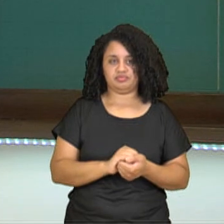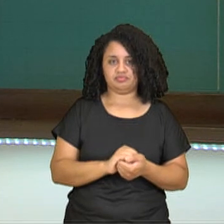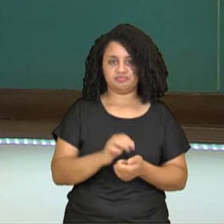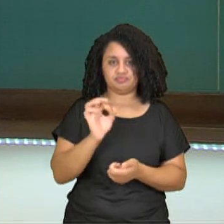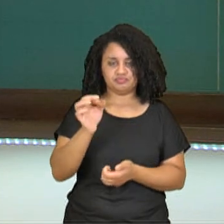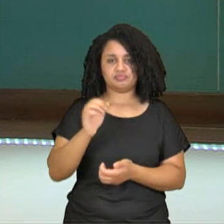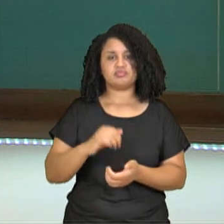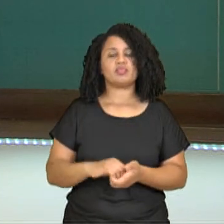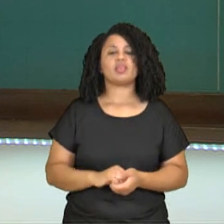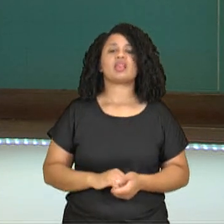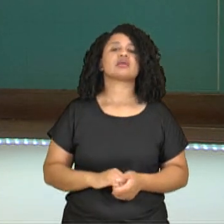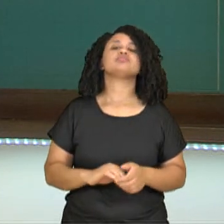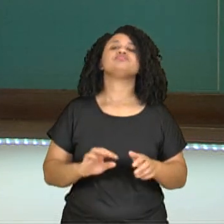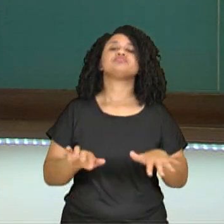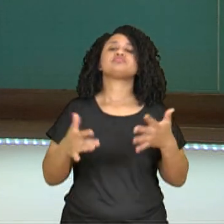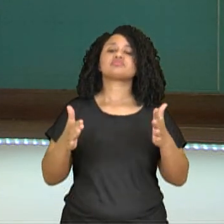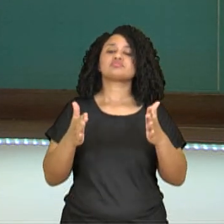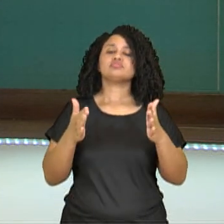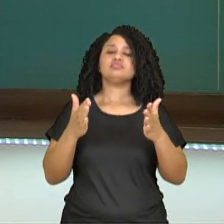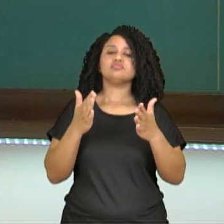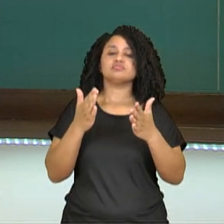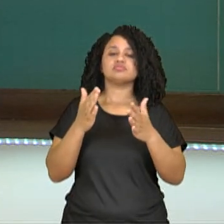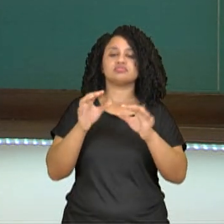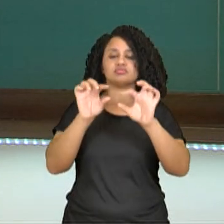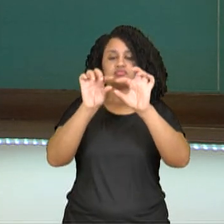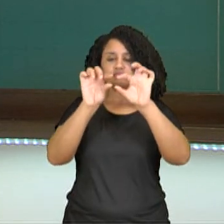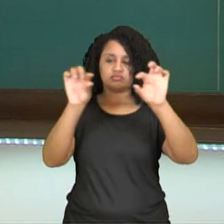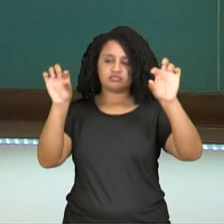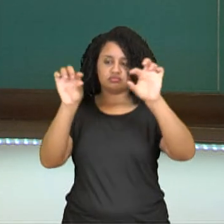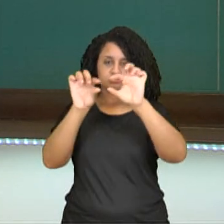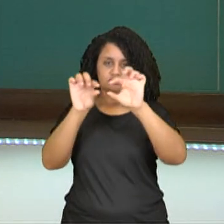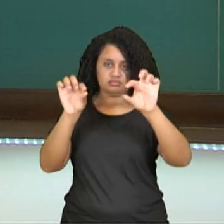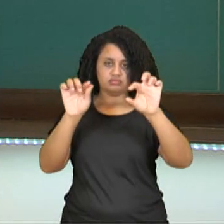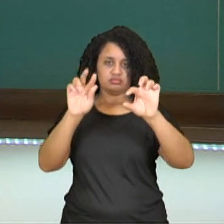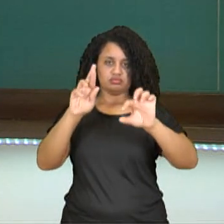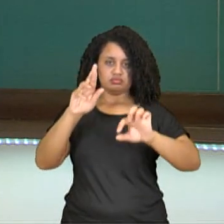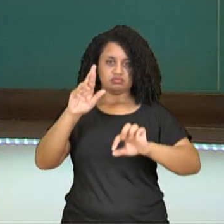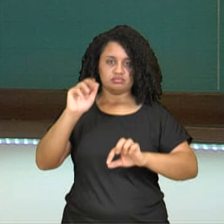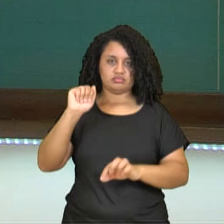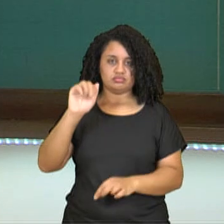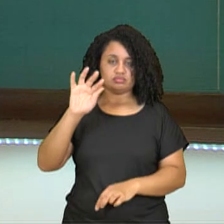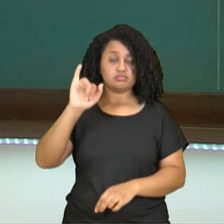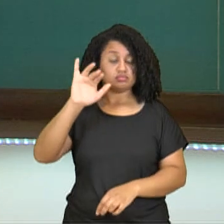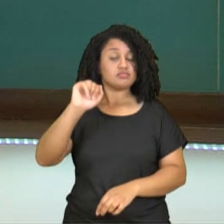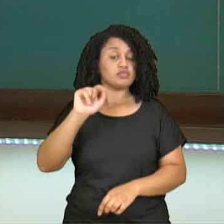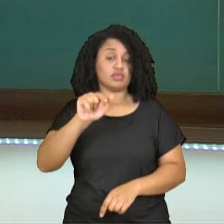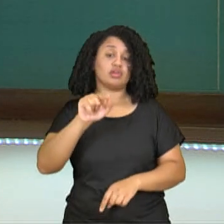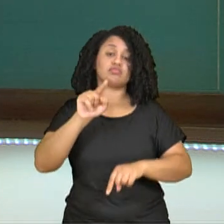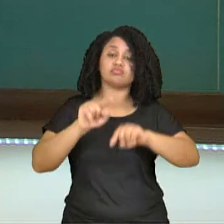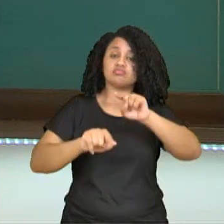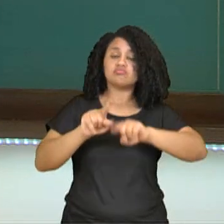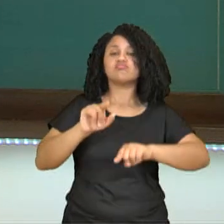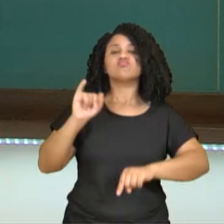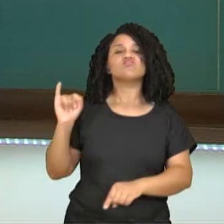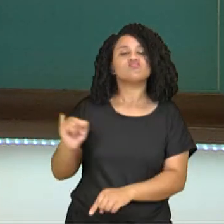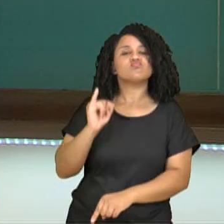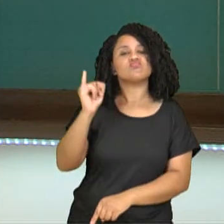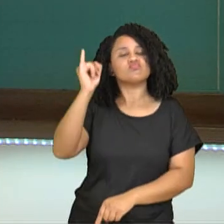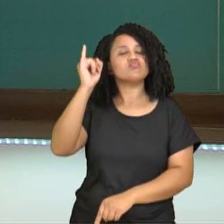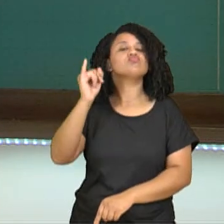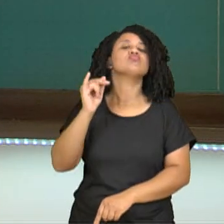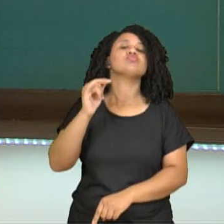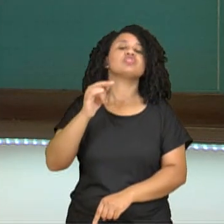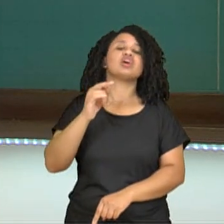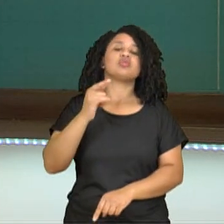aqui. Então, a escala gráfica, ela é uma ferramenta de fundamental importância